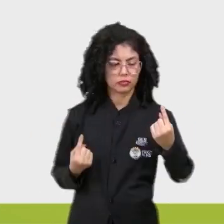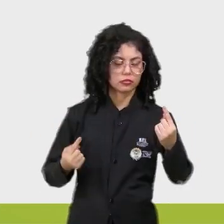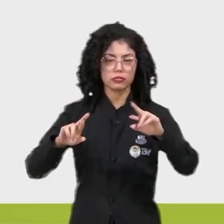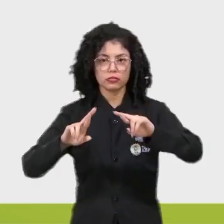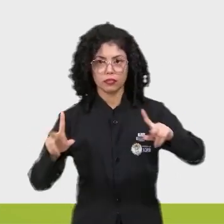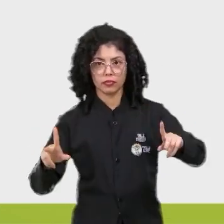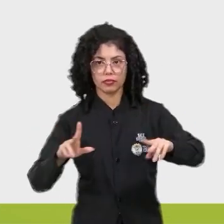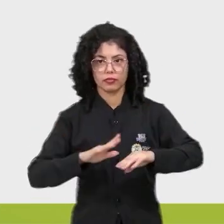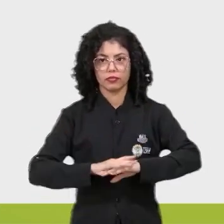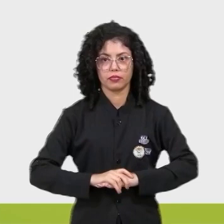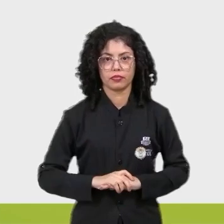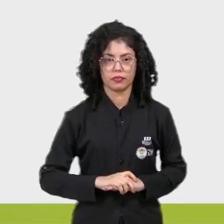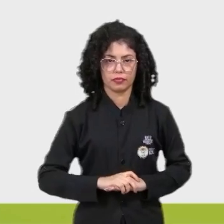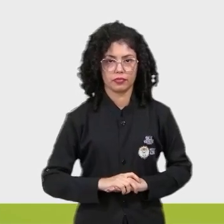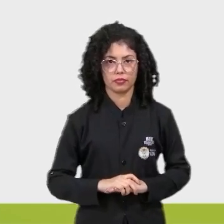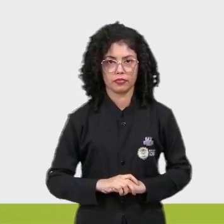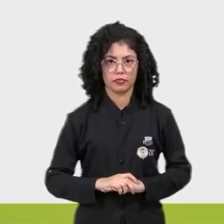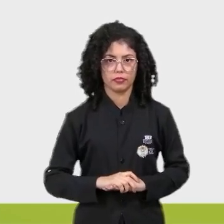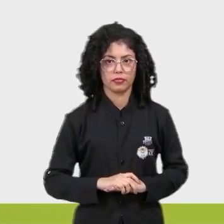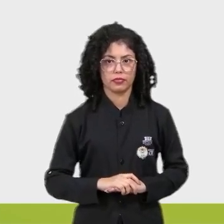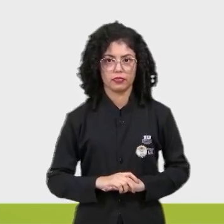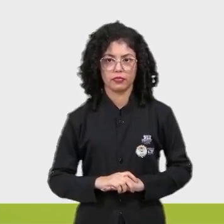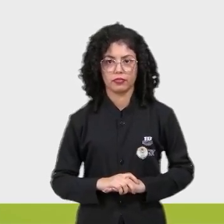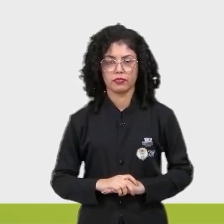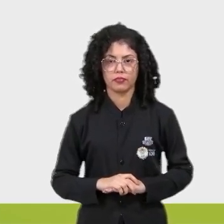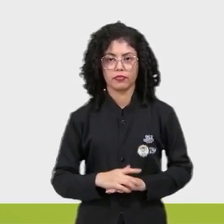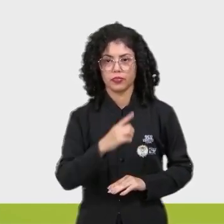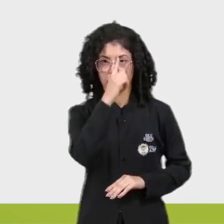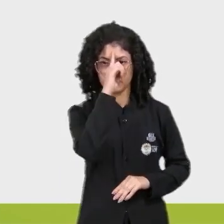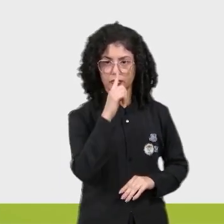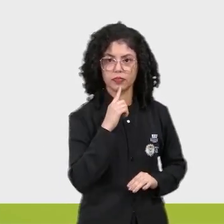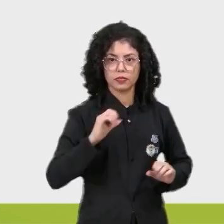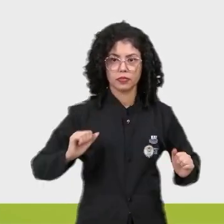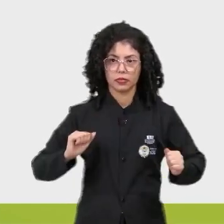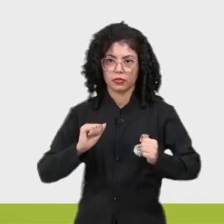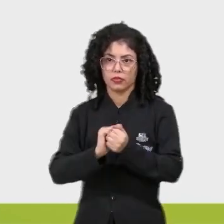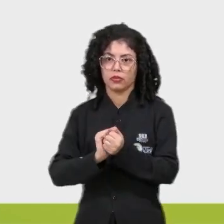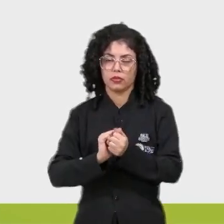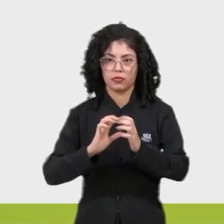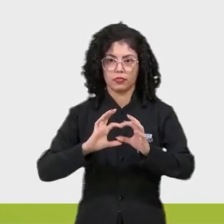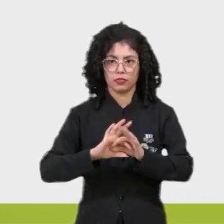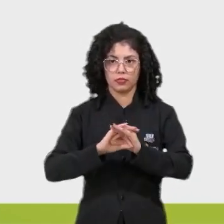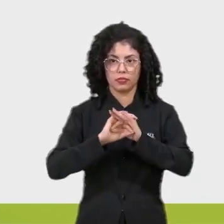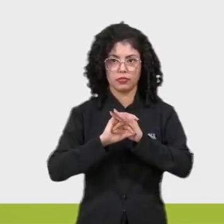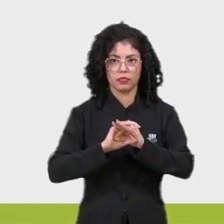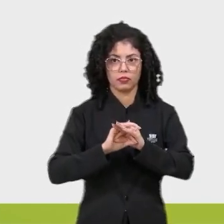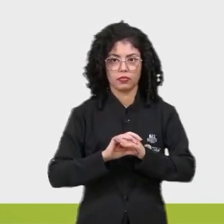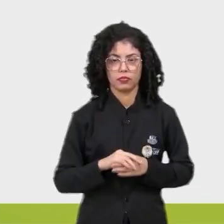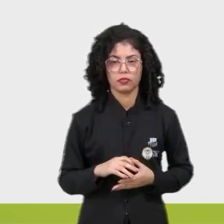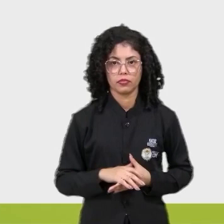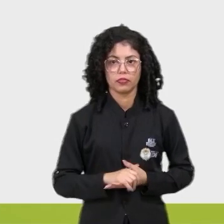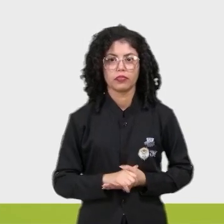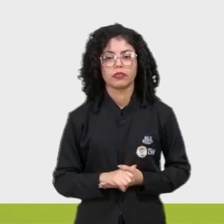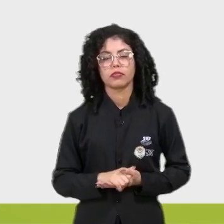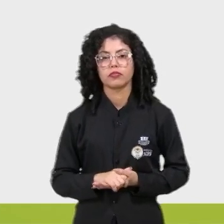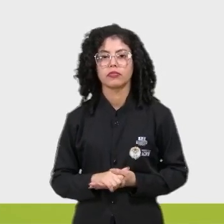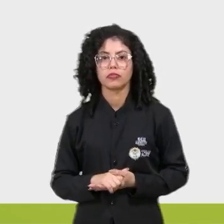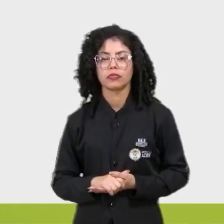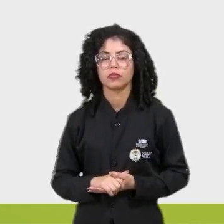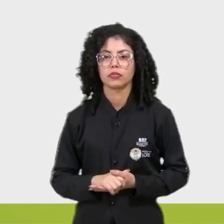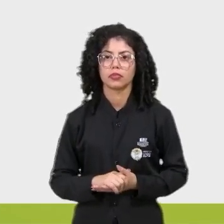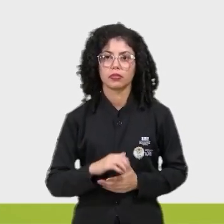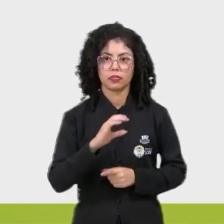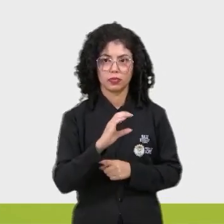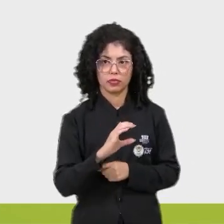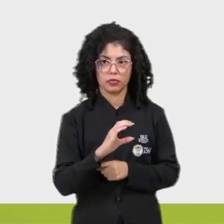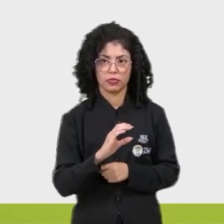a transição entre elas duas. E aqui bem mostra, né, a junção e aqui a área de conurbação. Tá? Então,